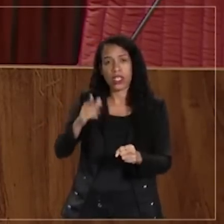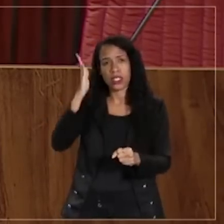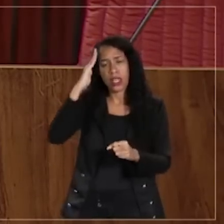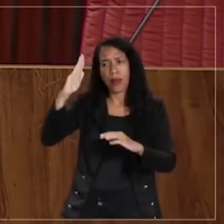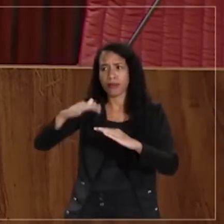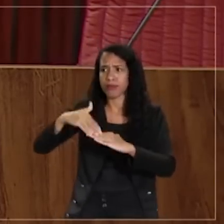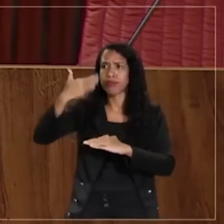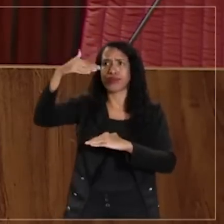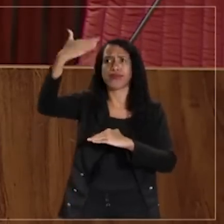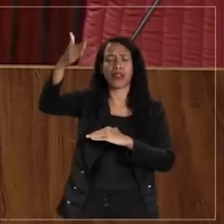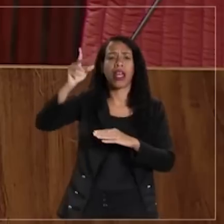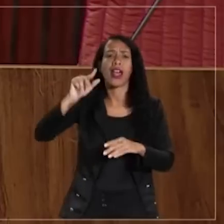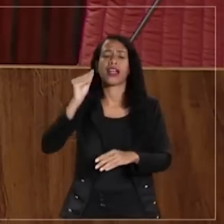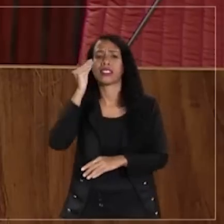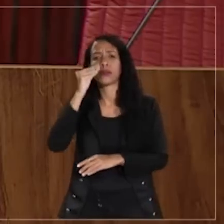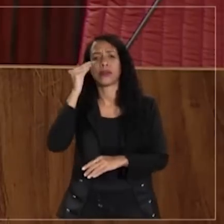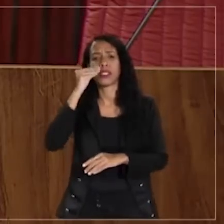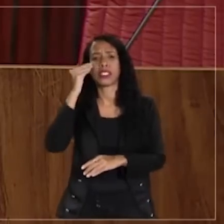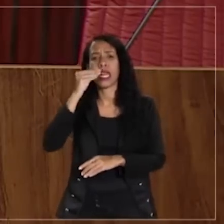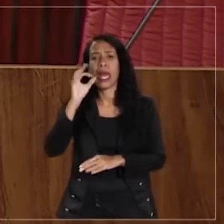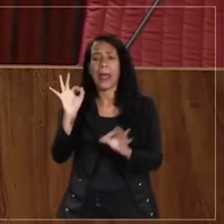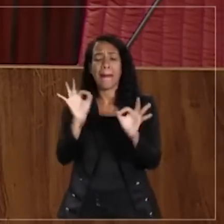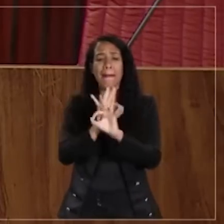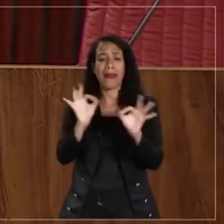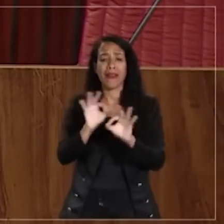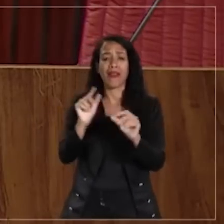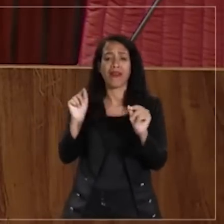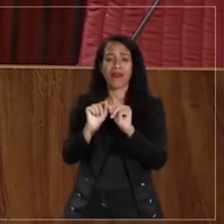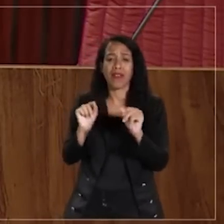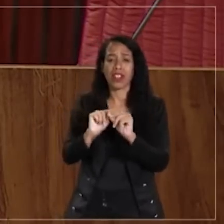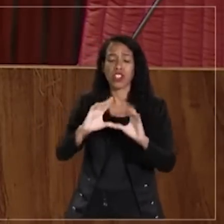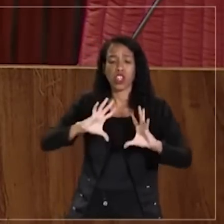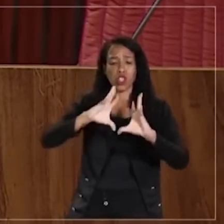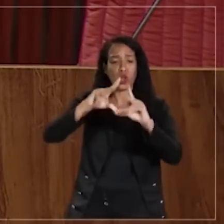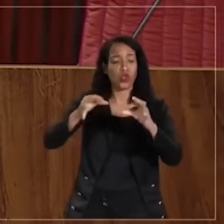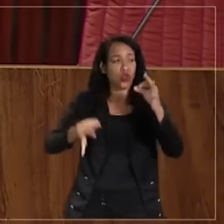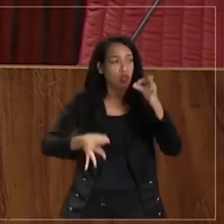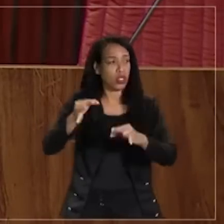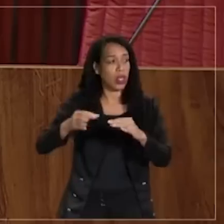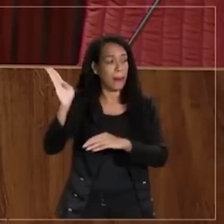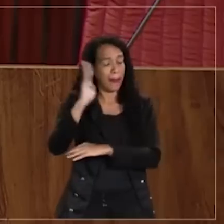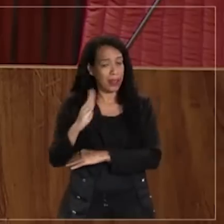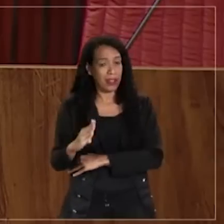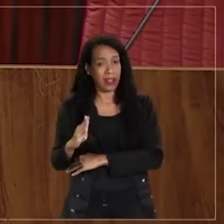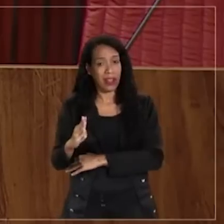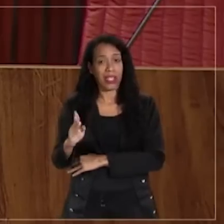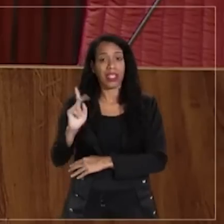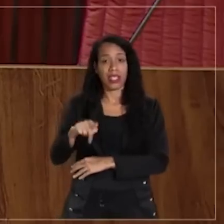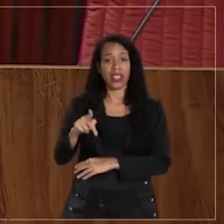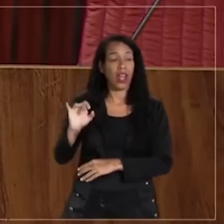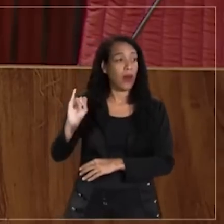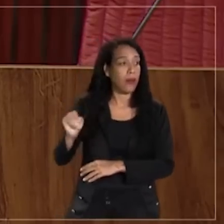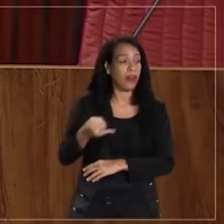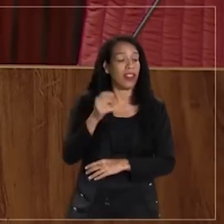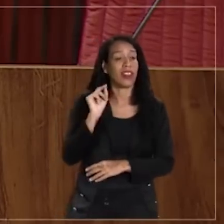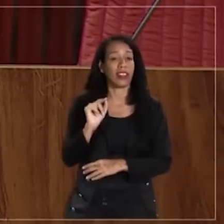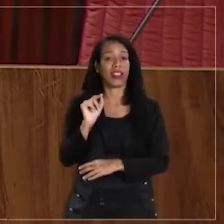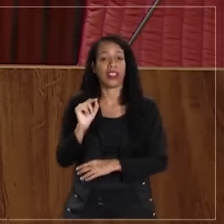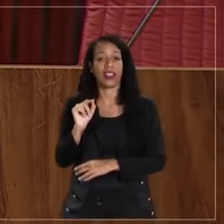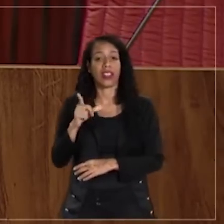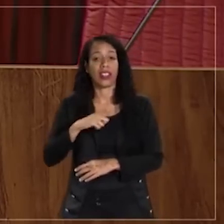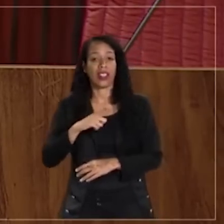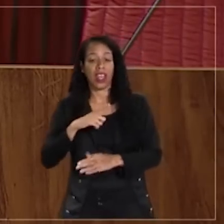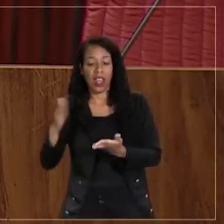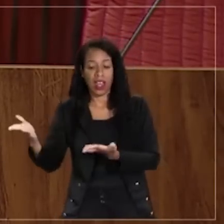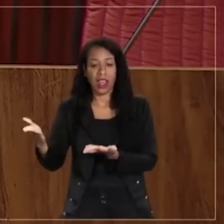urna eletrônica, é a experiência mais bem-sucedida executada por todo o judiciário brasileiro. Ouso e me orgulho a dizer que, no tocante